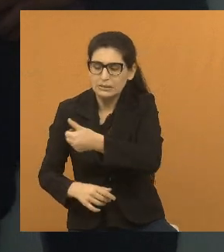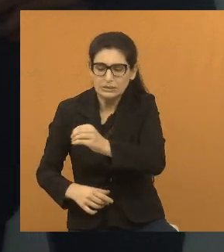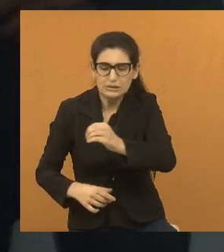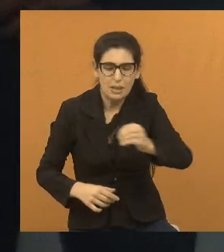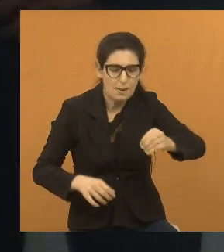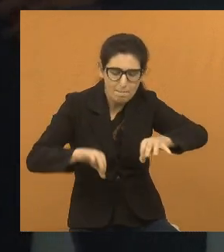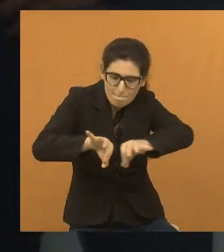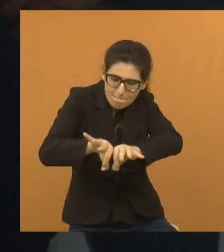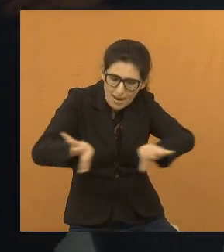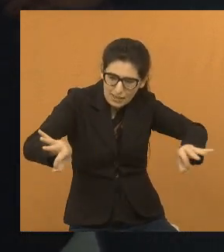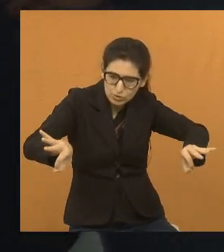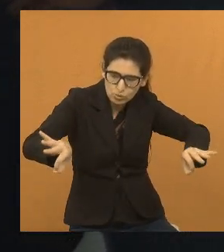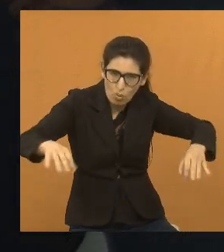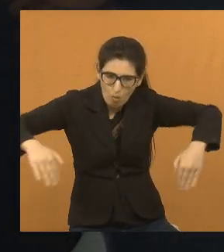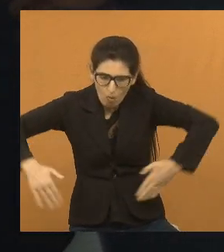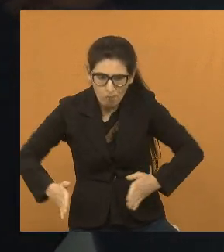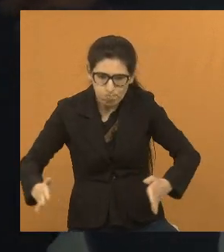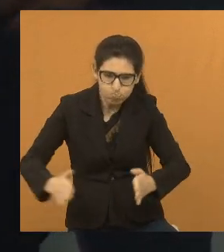metros. Então,